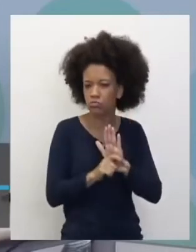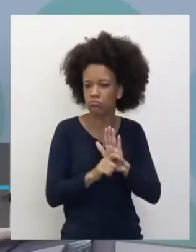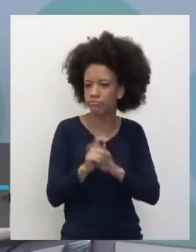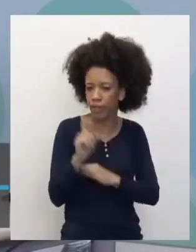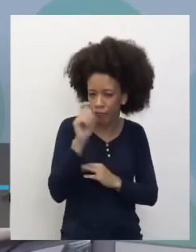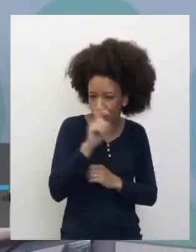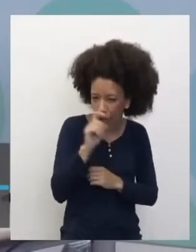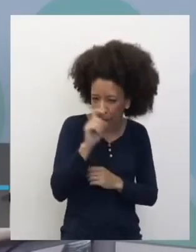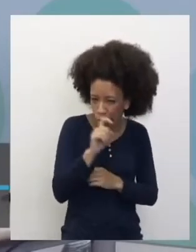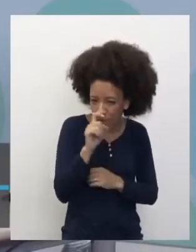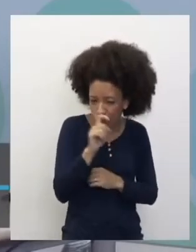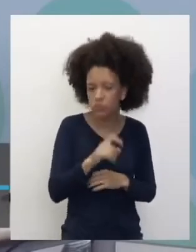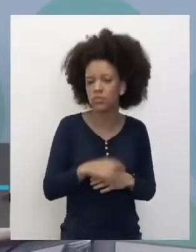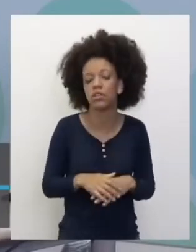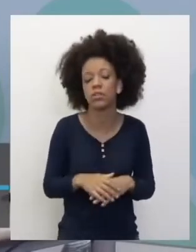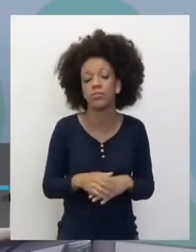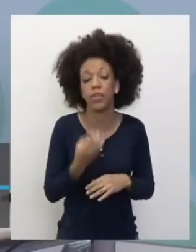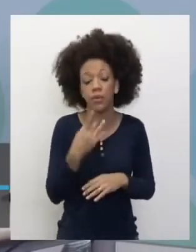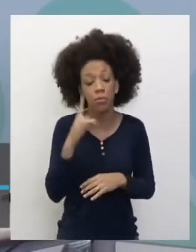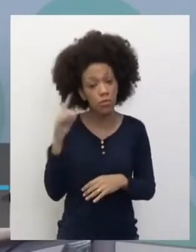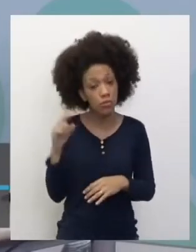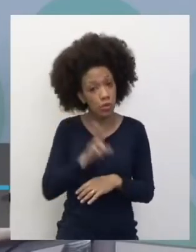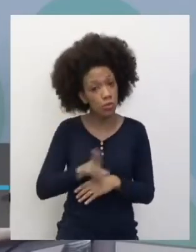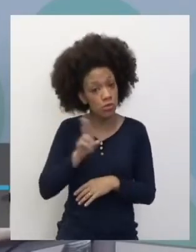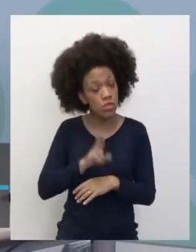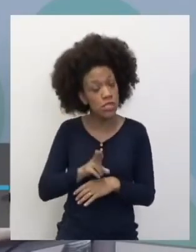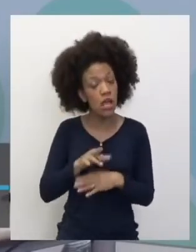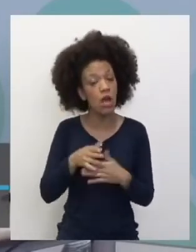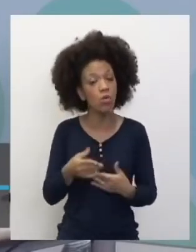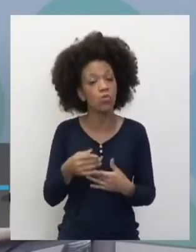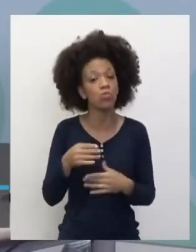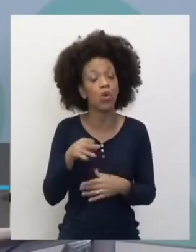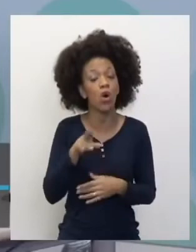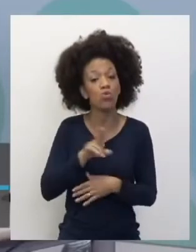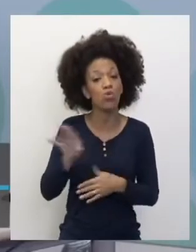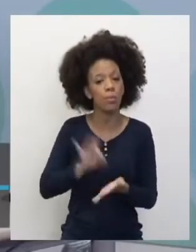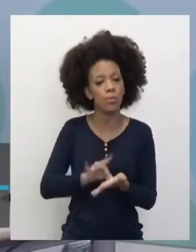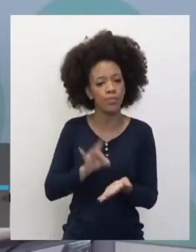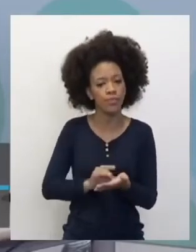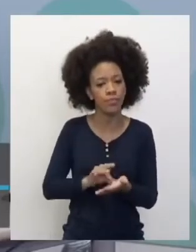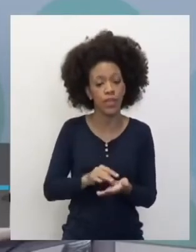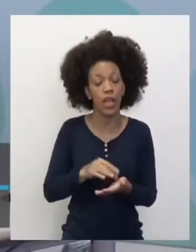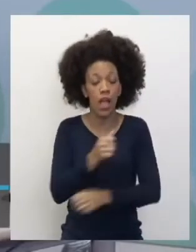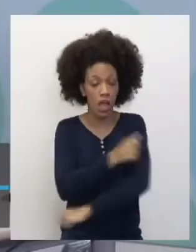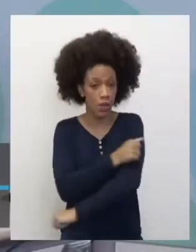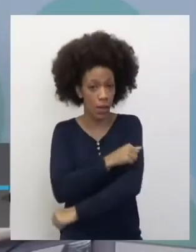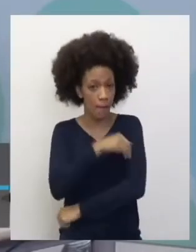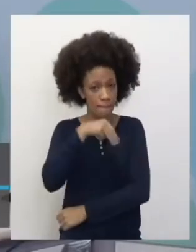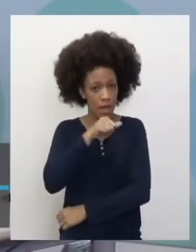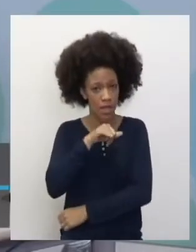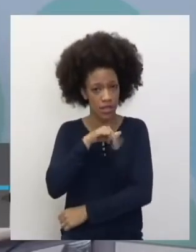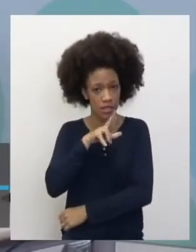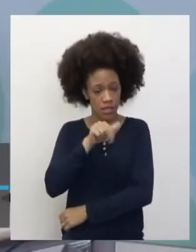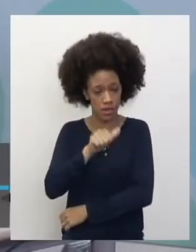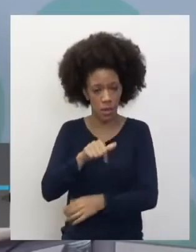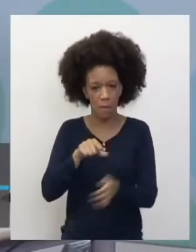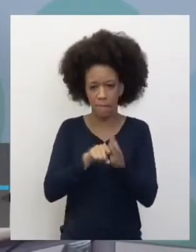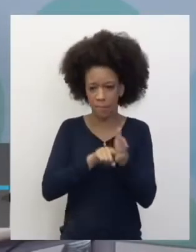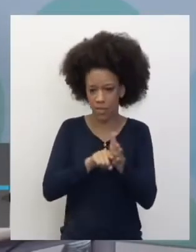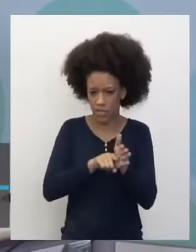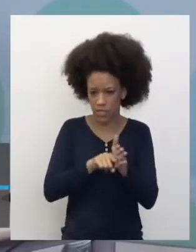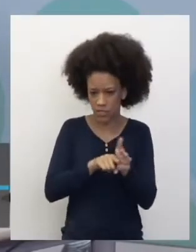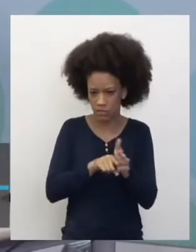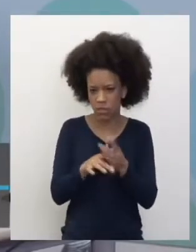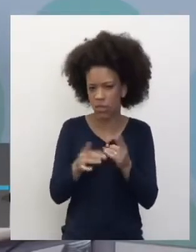Prof. Fátima colocou, bom dia, usar um nome real. Sim. A aluna Maíra respondeu, pesquisando, acho que ela ainda